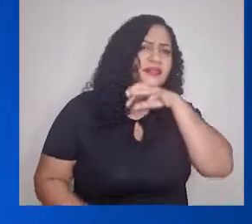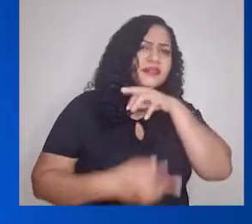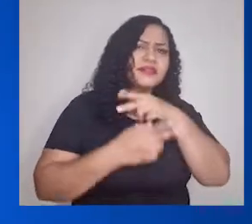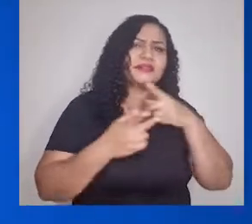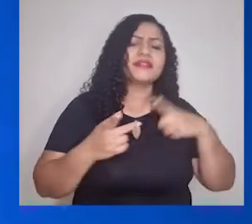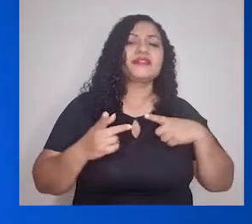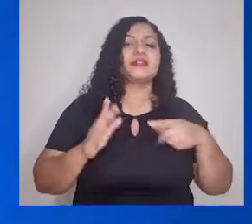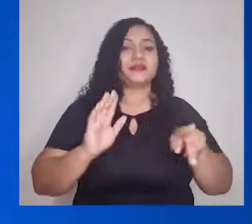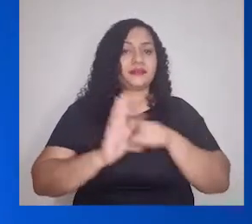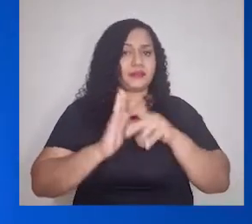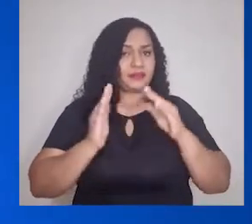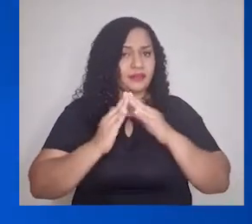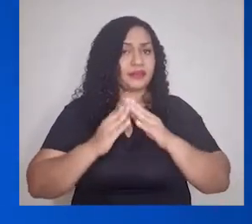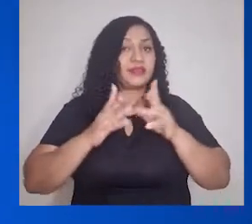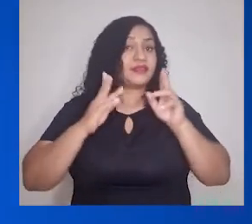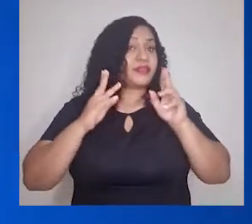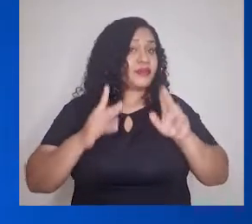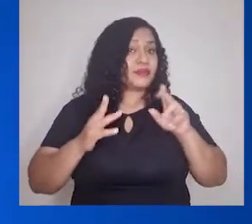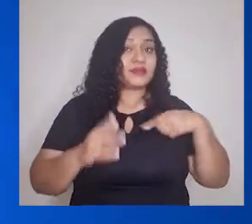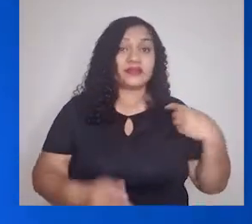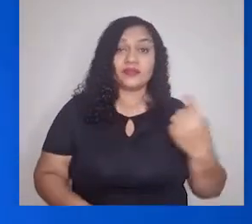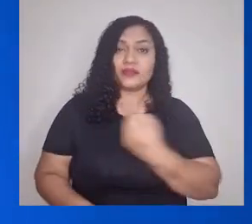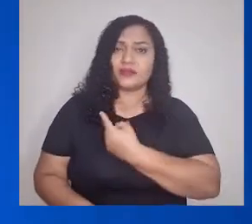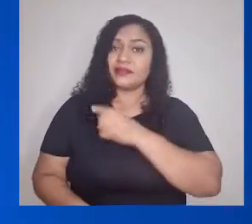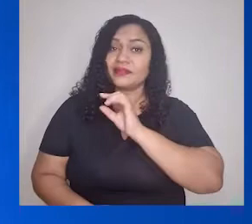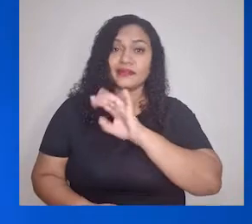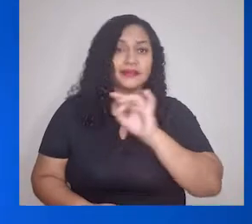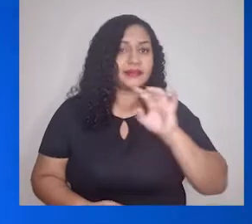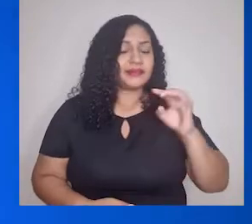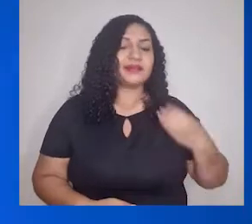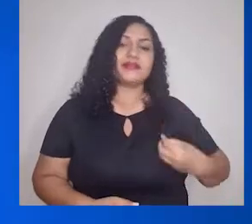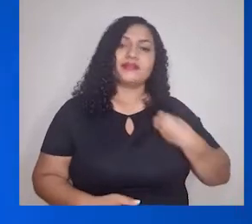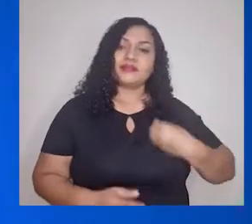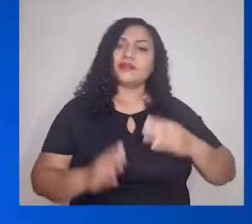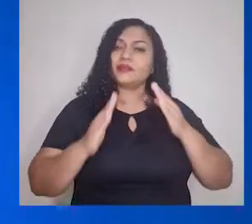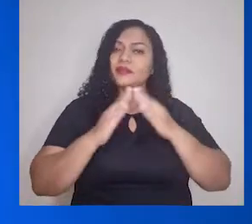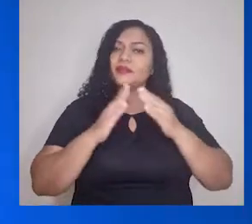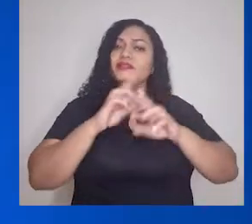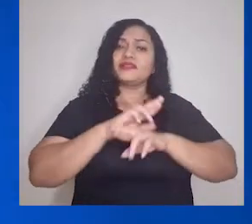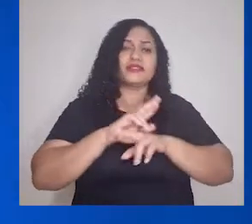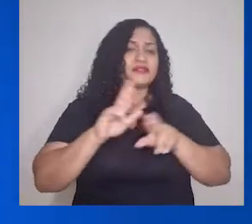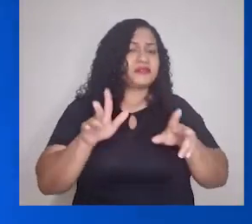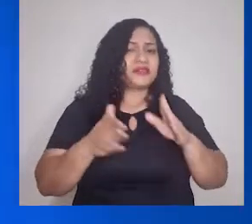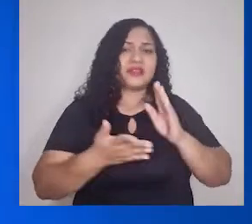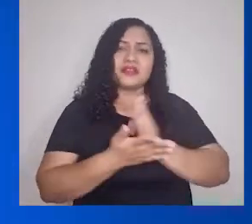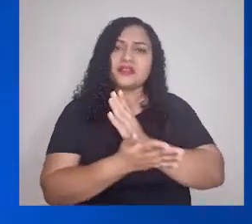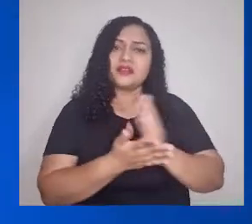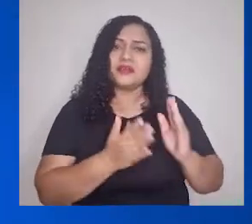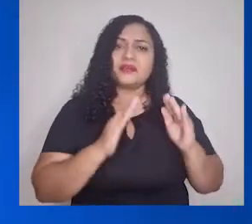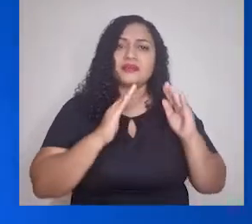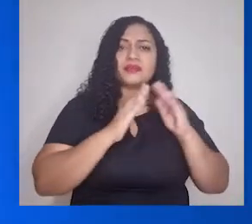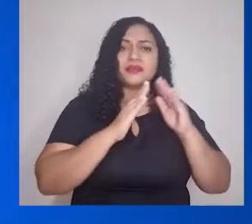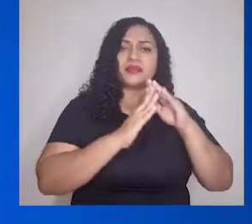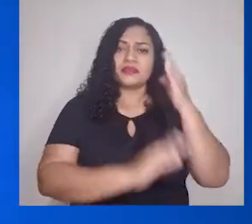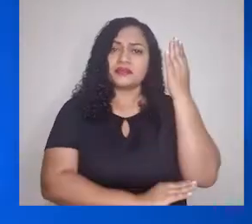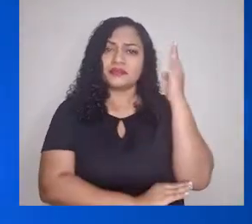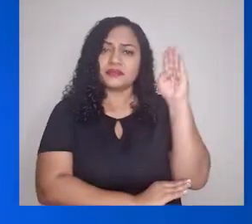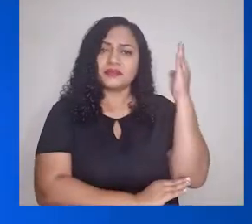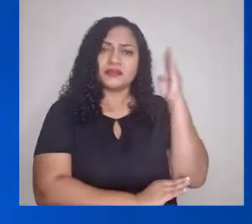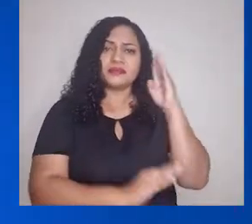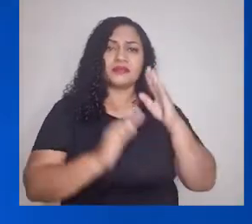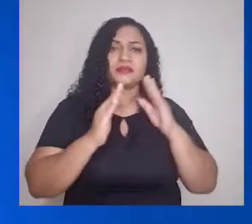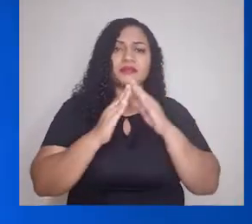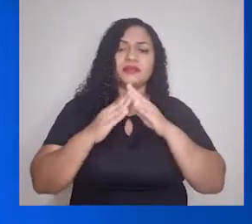bichinho tem a sua casa. Assim também somos nós. Cada um de nós moramos em uma casa diferente. Alguns em casas